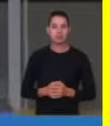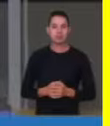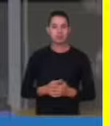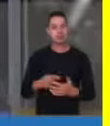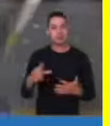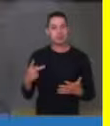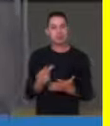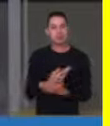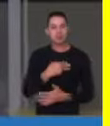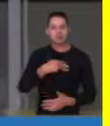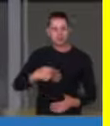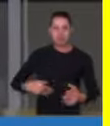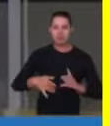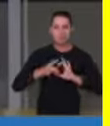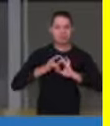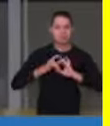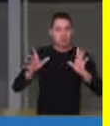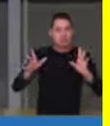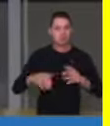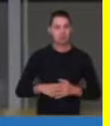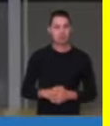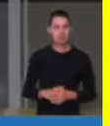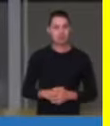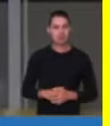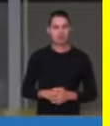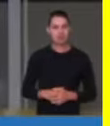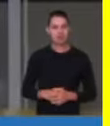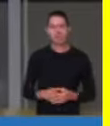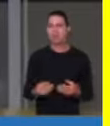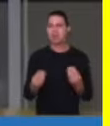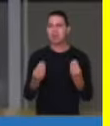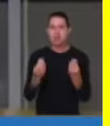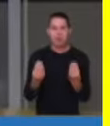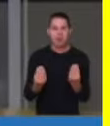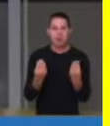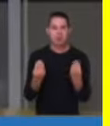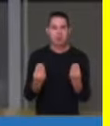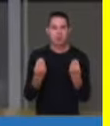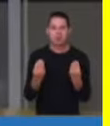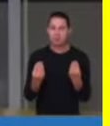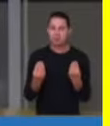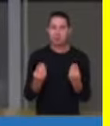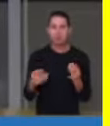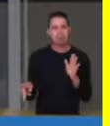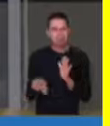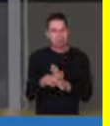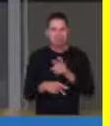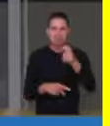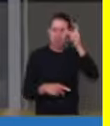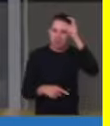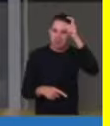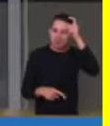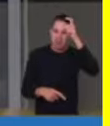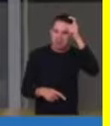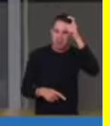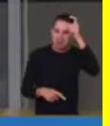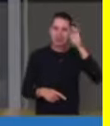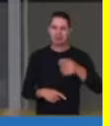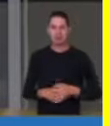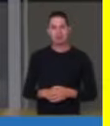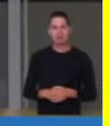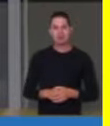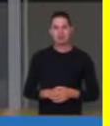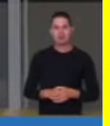ministro autorizou. É impensável, é demoníaco. Eu não tenho palavras